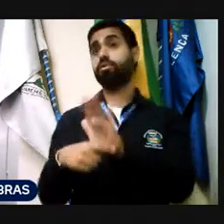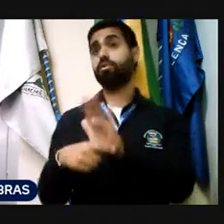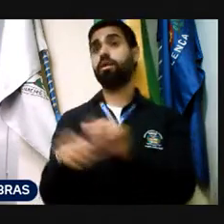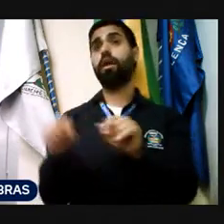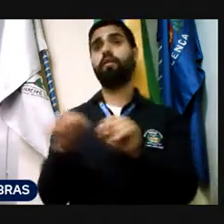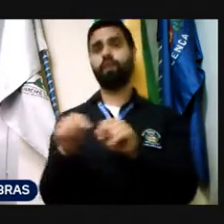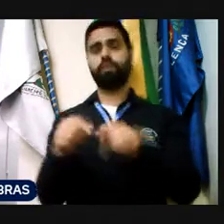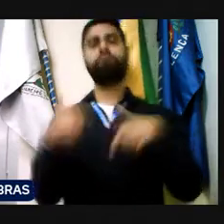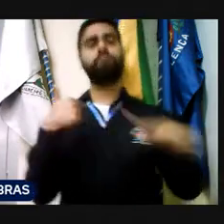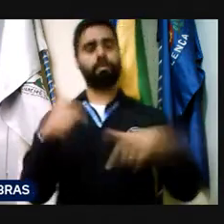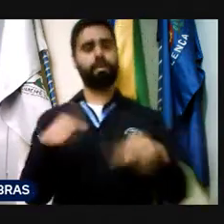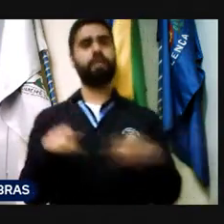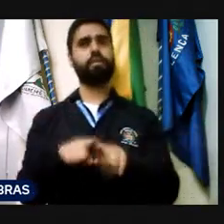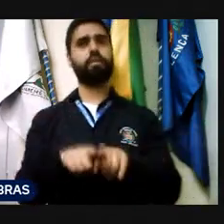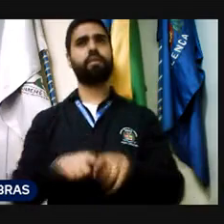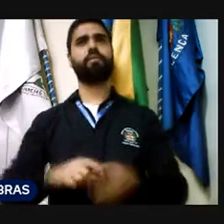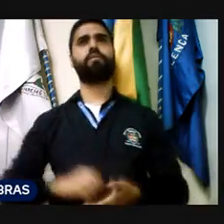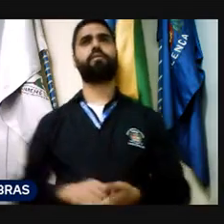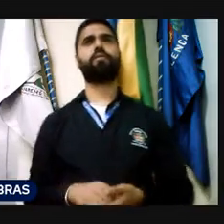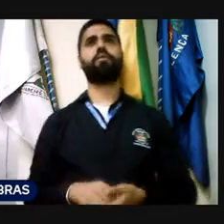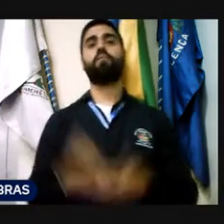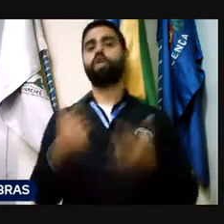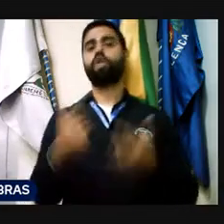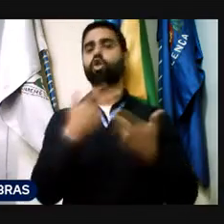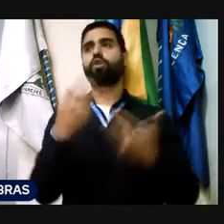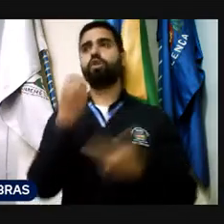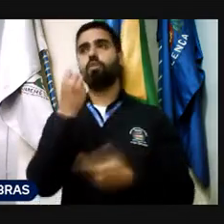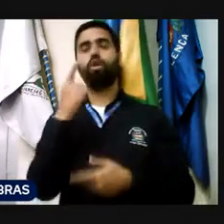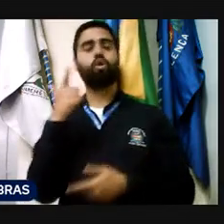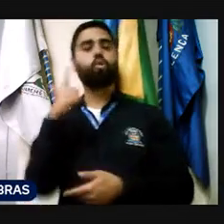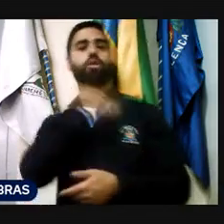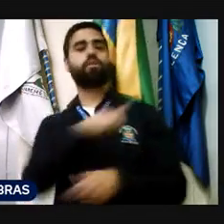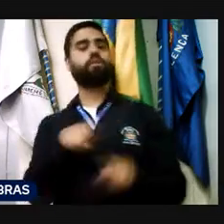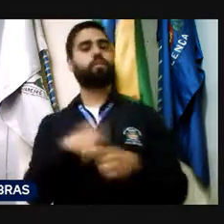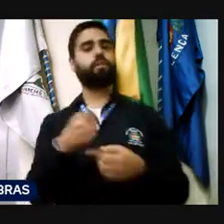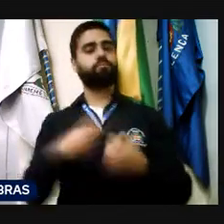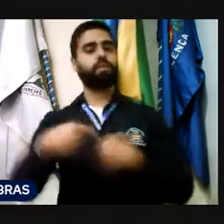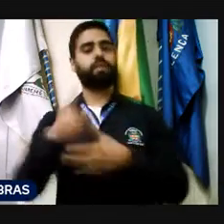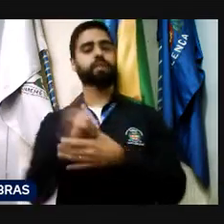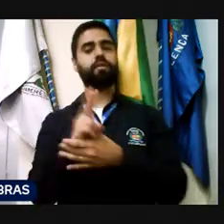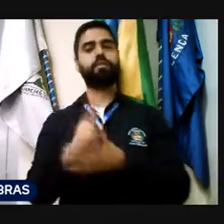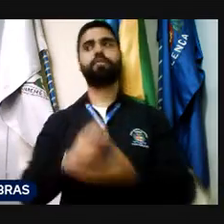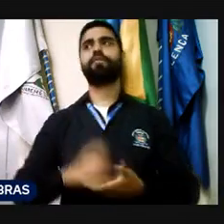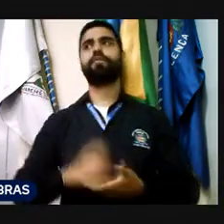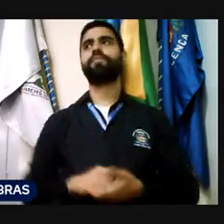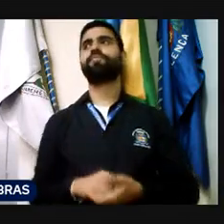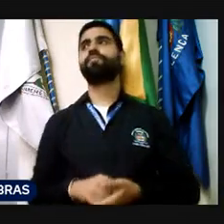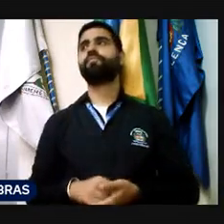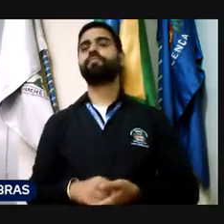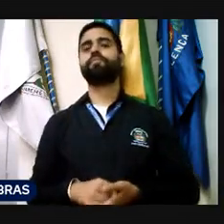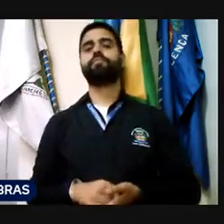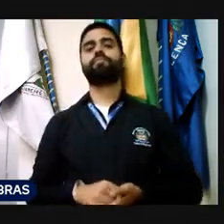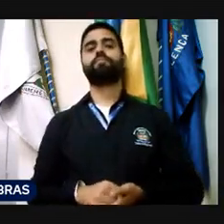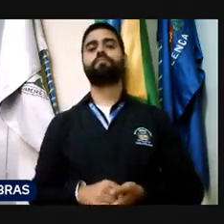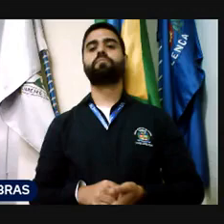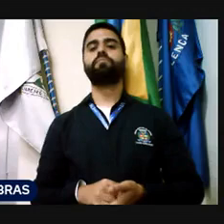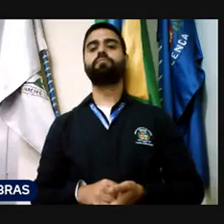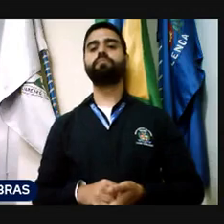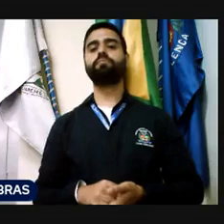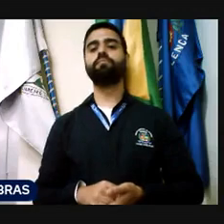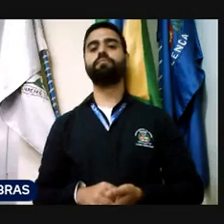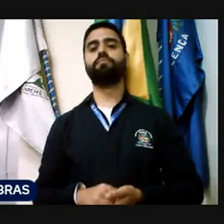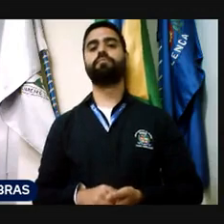o serviço dele, está fazendo o papel dele, muitas coisas boas e conseguiu para o nosso município. Eu queria dizer também o seguinte, a gente